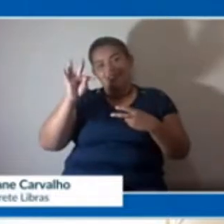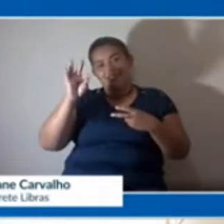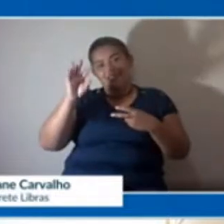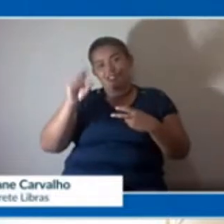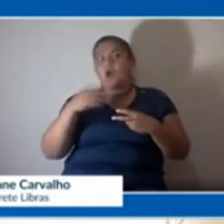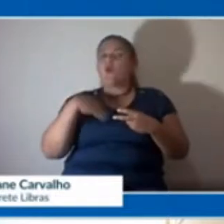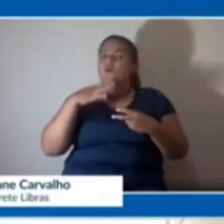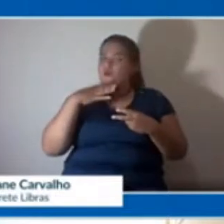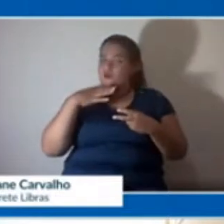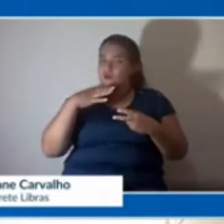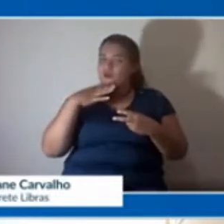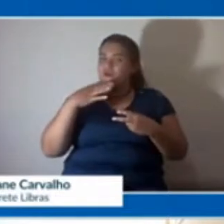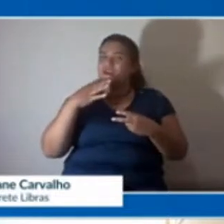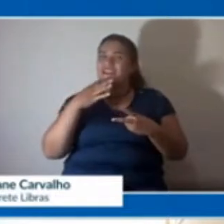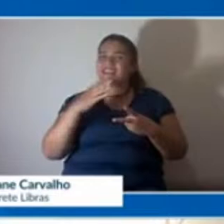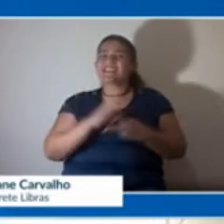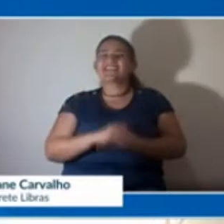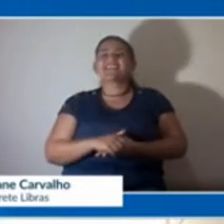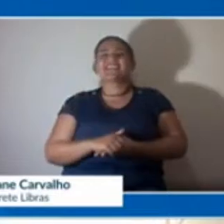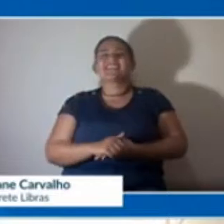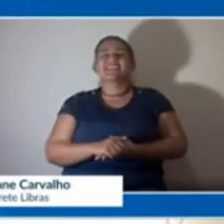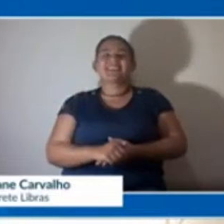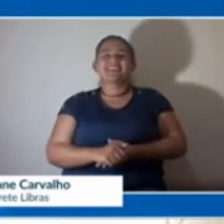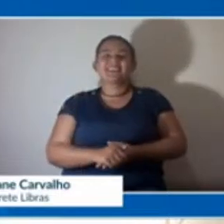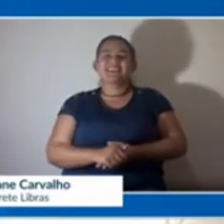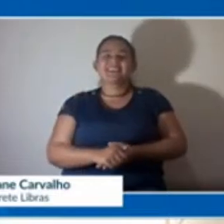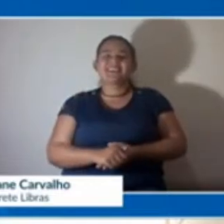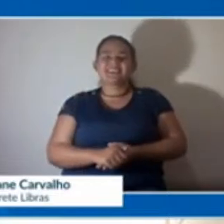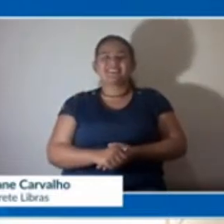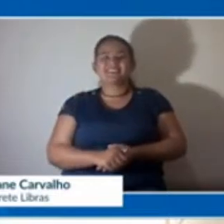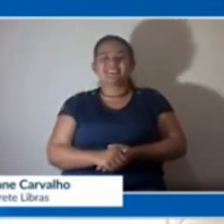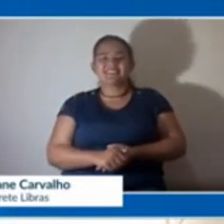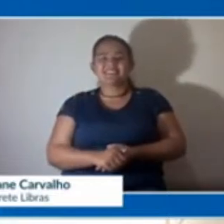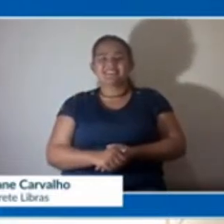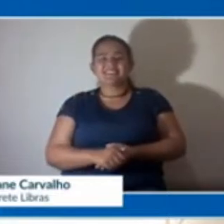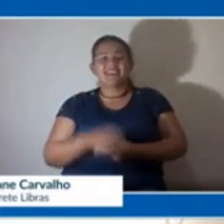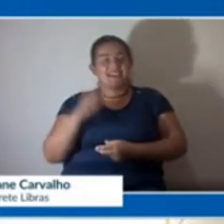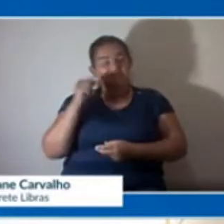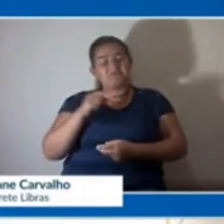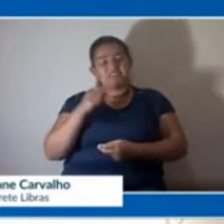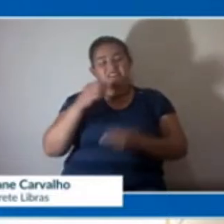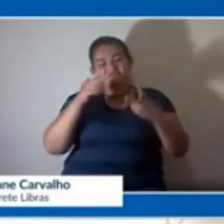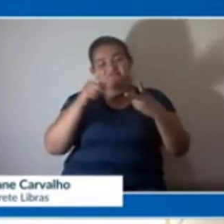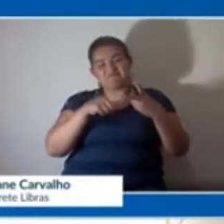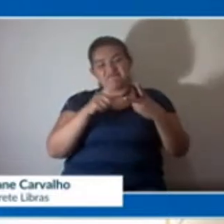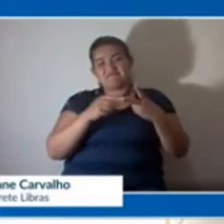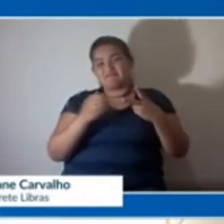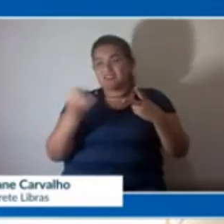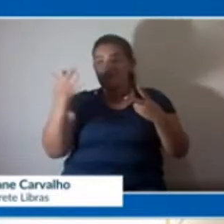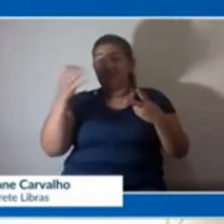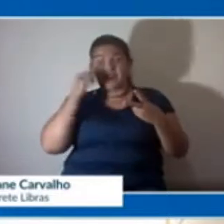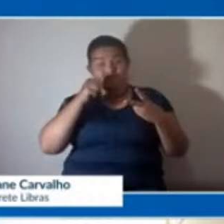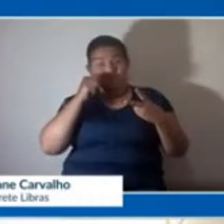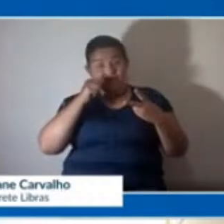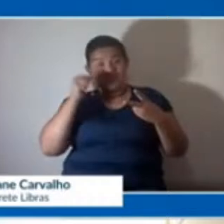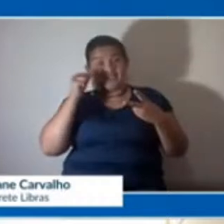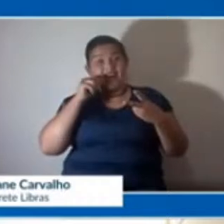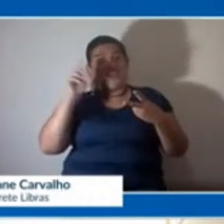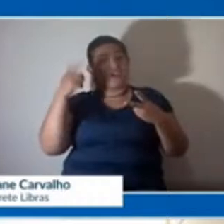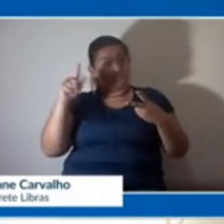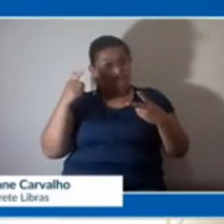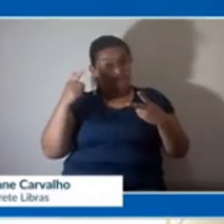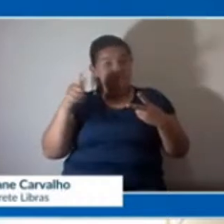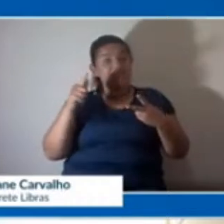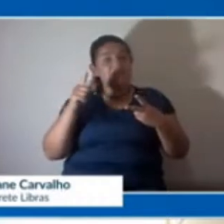a correção do nome. Ele diz que muitas mulheres goianas realizam cinema, e cita algumas,